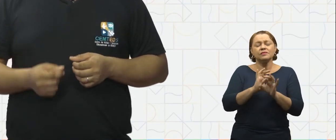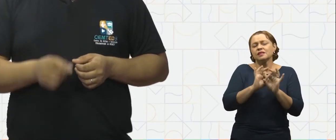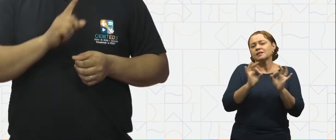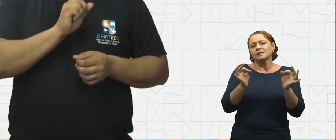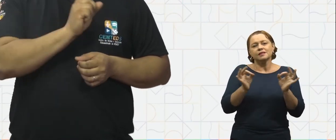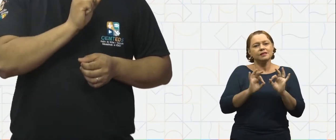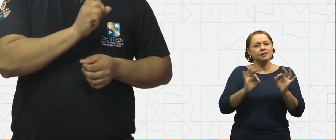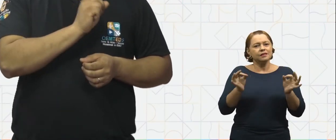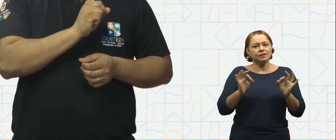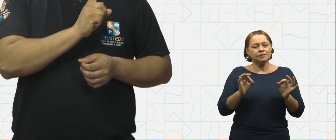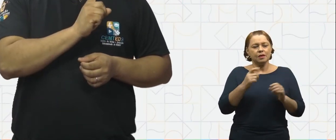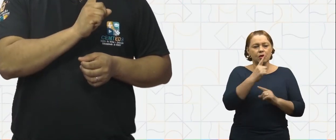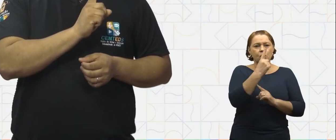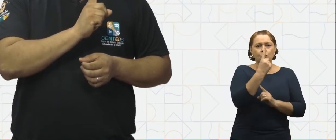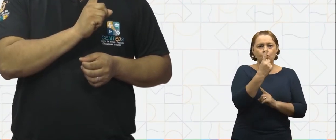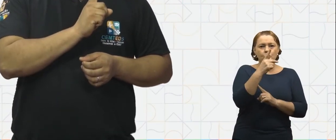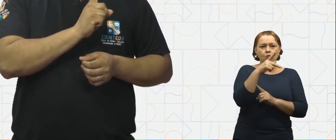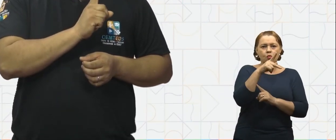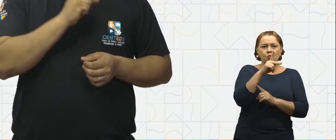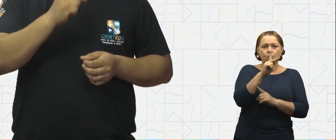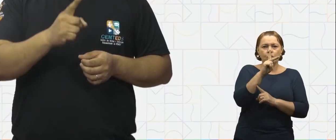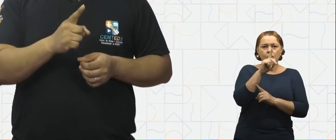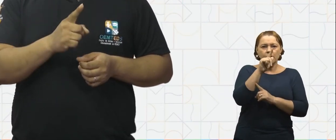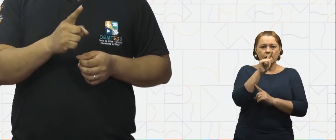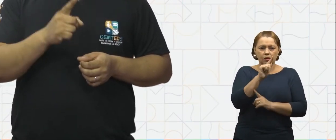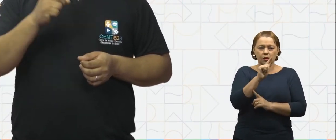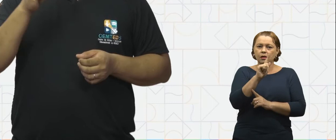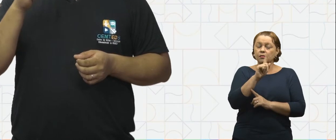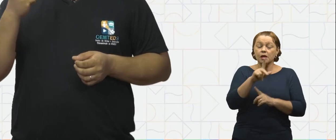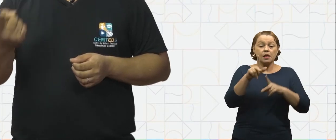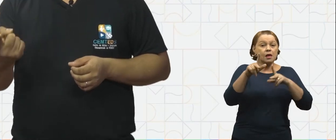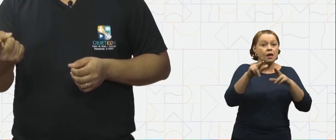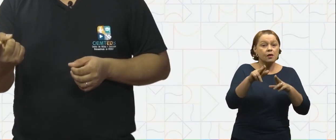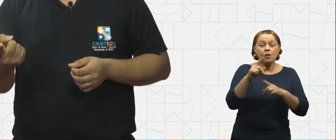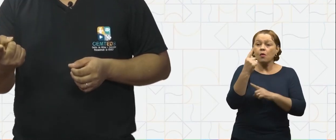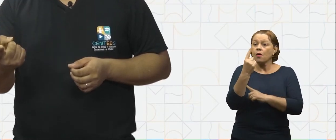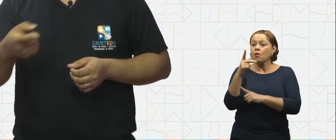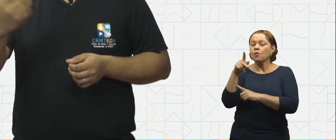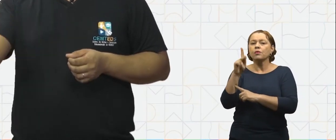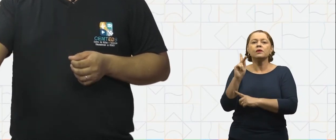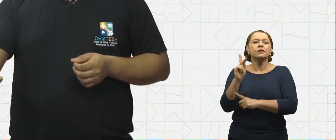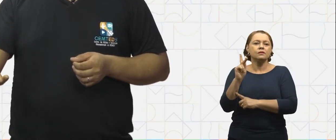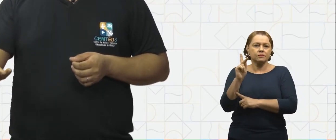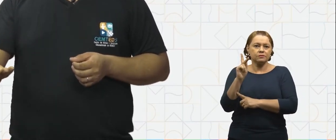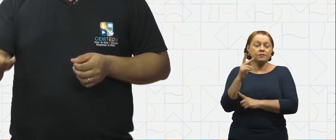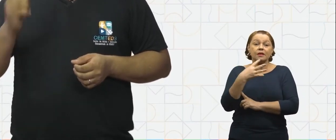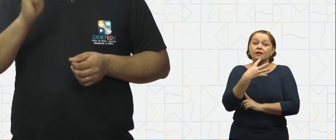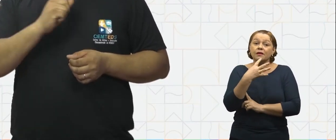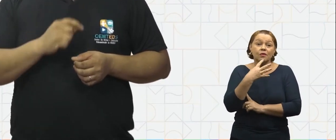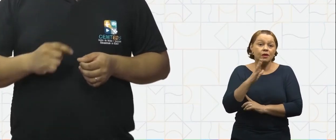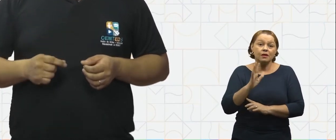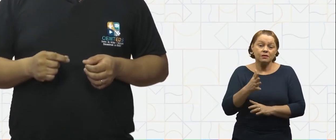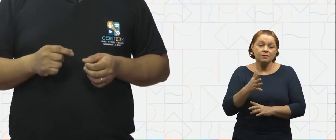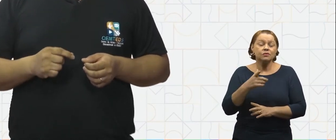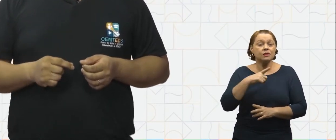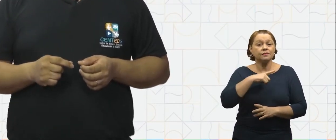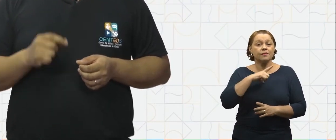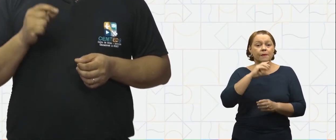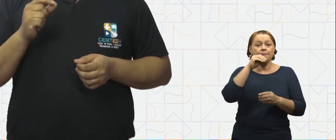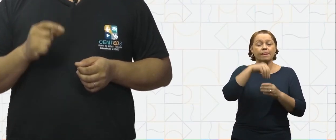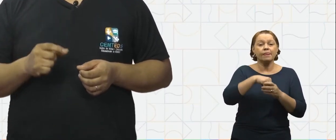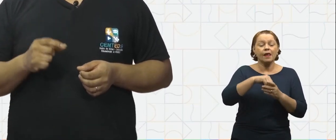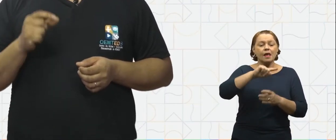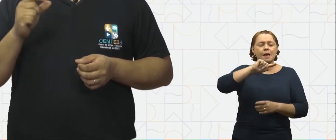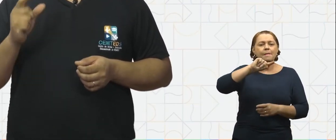simples. 1 quilograma, que é o mesmo que 1 quilo, como conhecemos, é composto